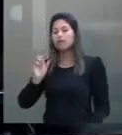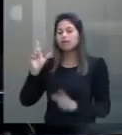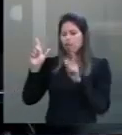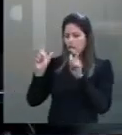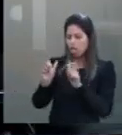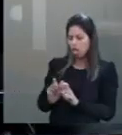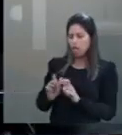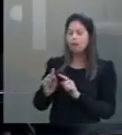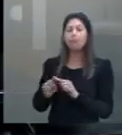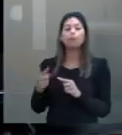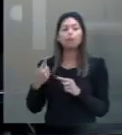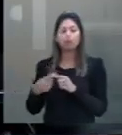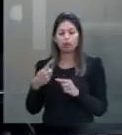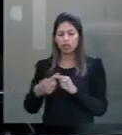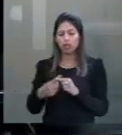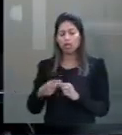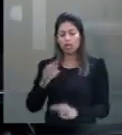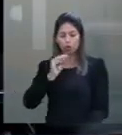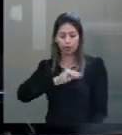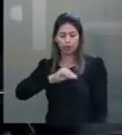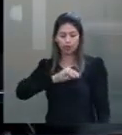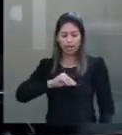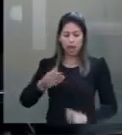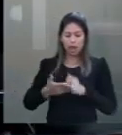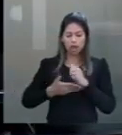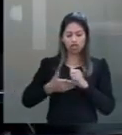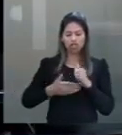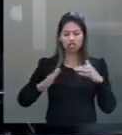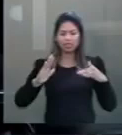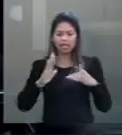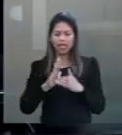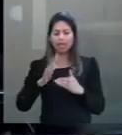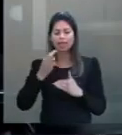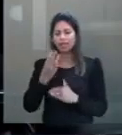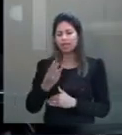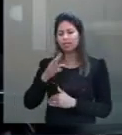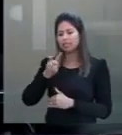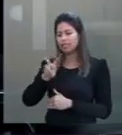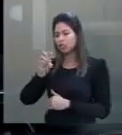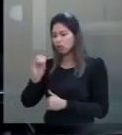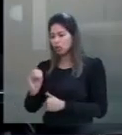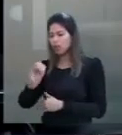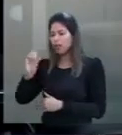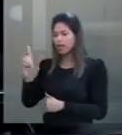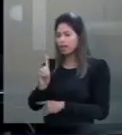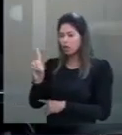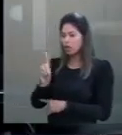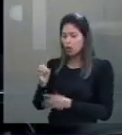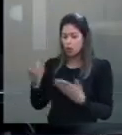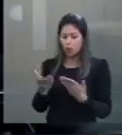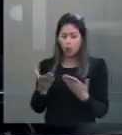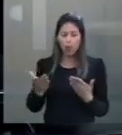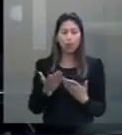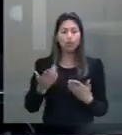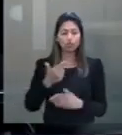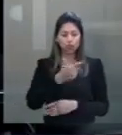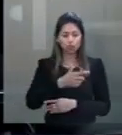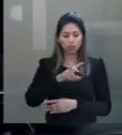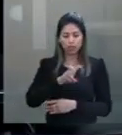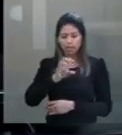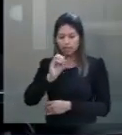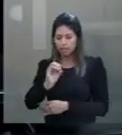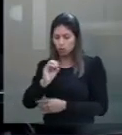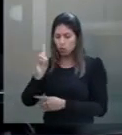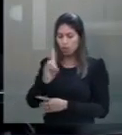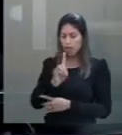valer $350. Hoje vale em torno de $250. O trabalhador e